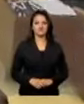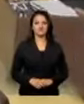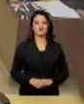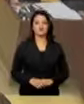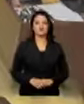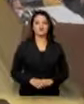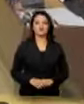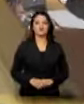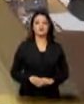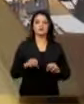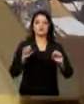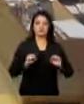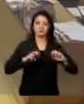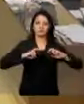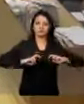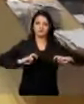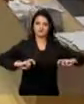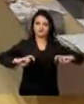Podemos nos sentar.